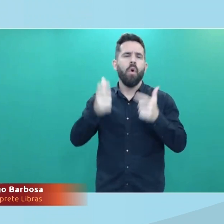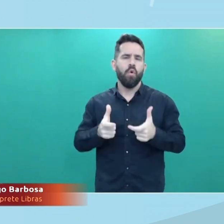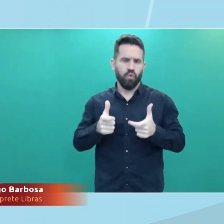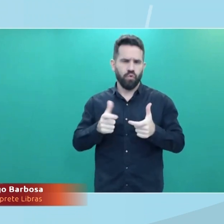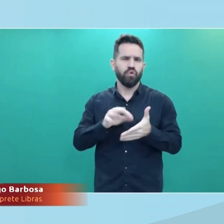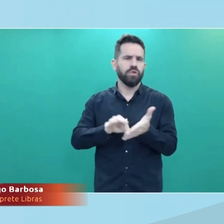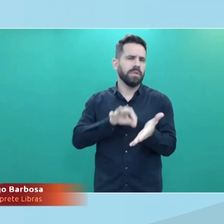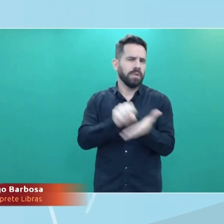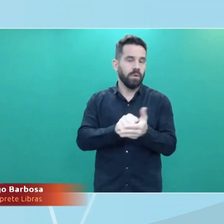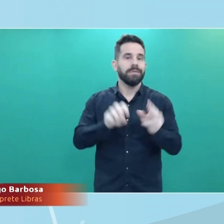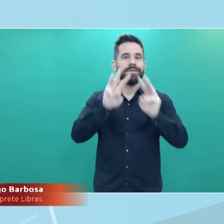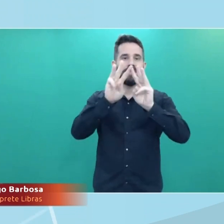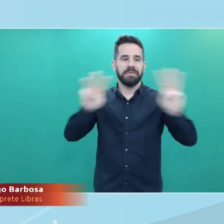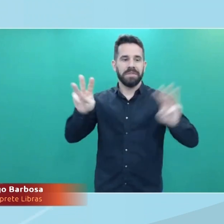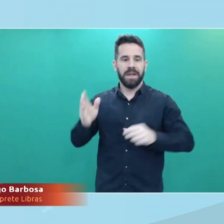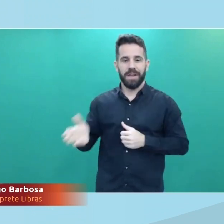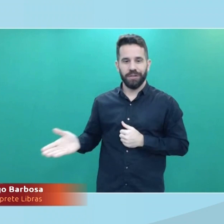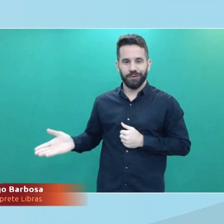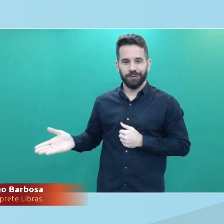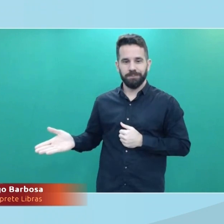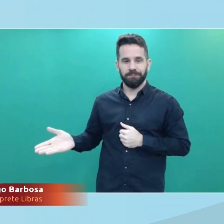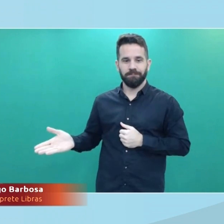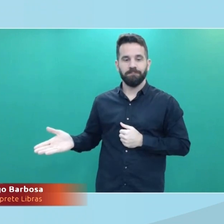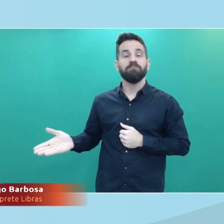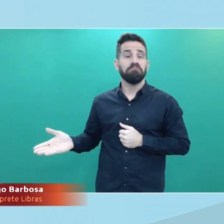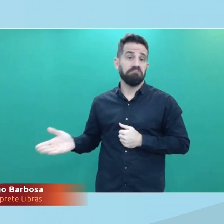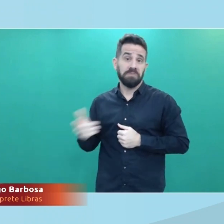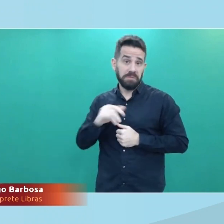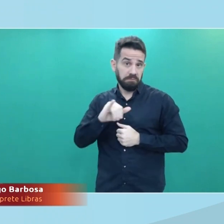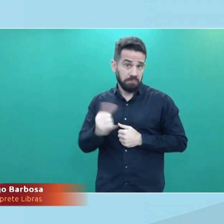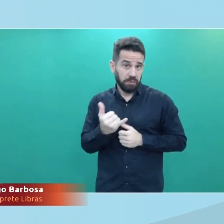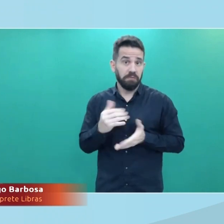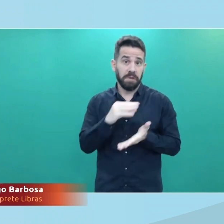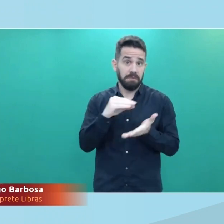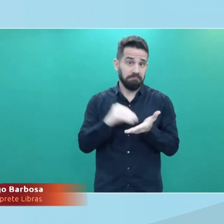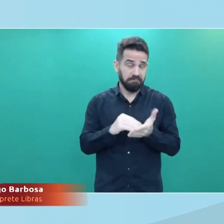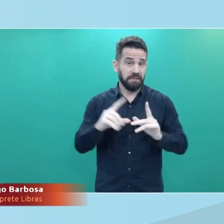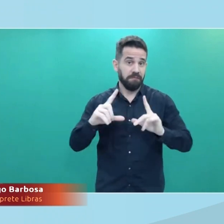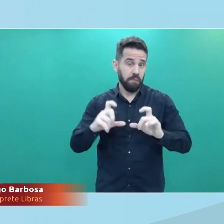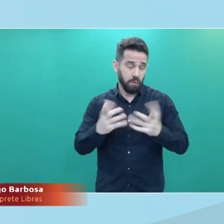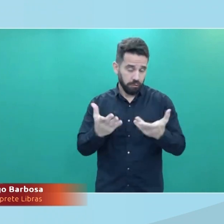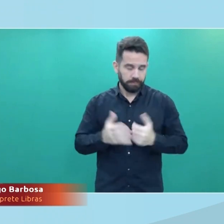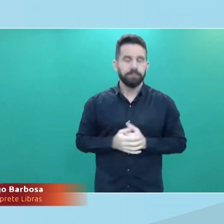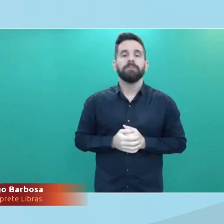Está aparecendo aqui embaixo de mim, se você quiser tirar uma foto. sesc.go.br.